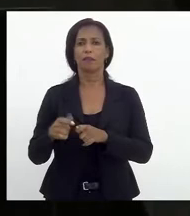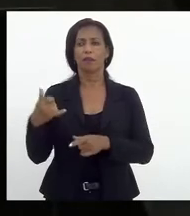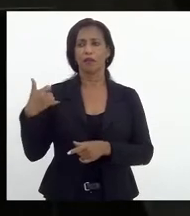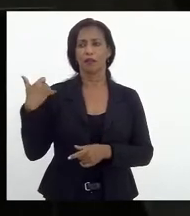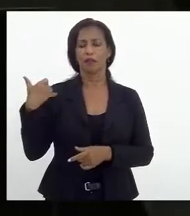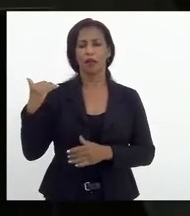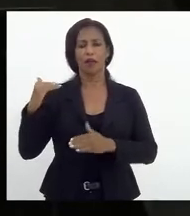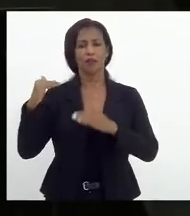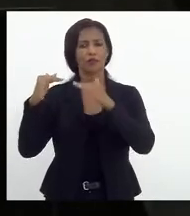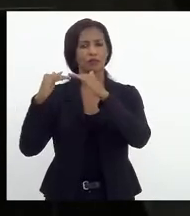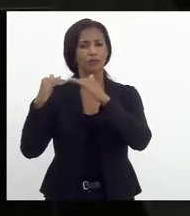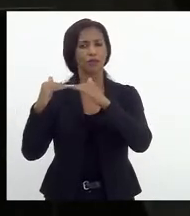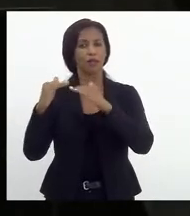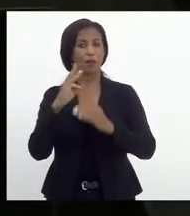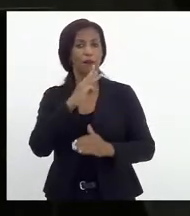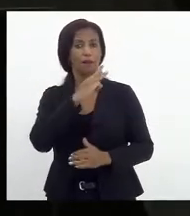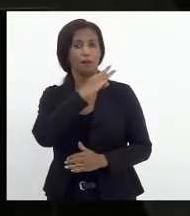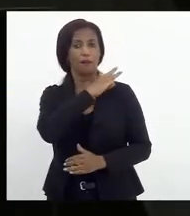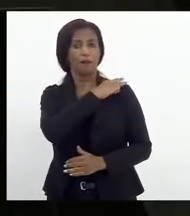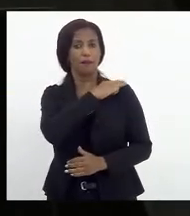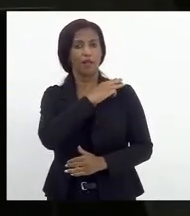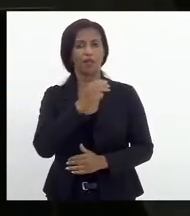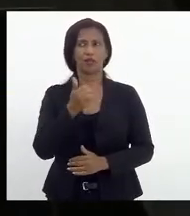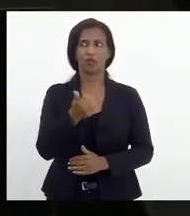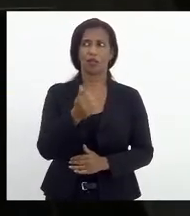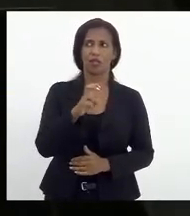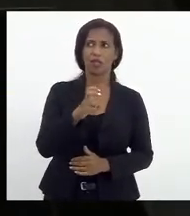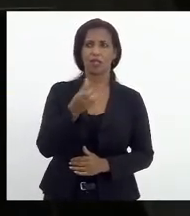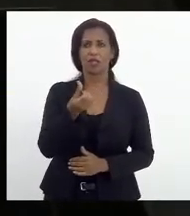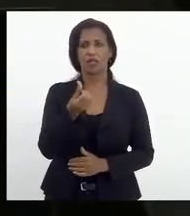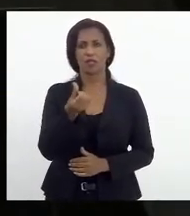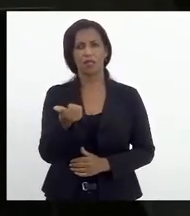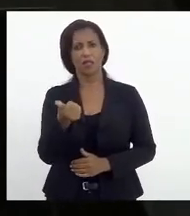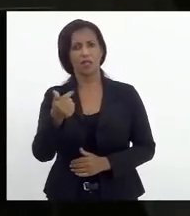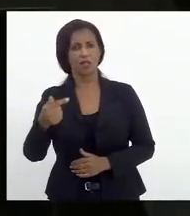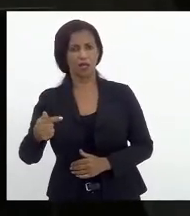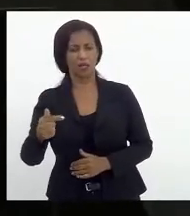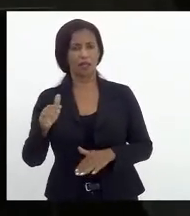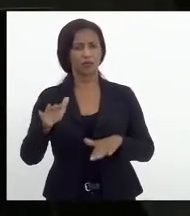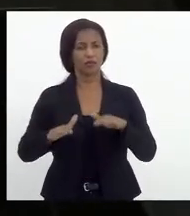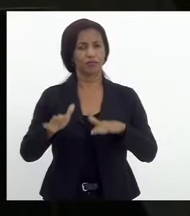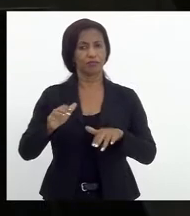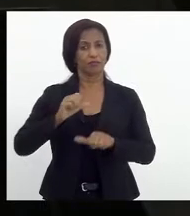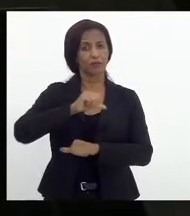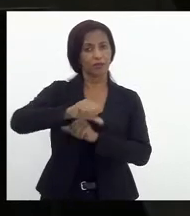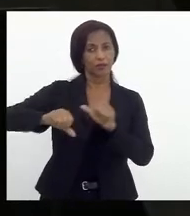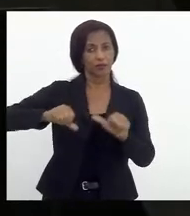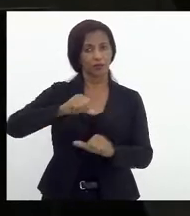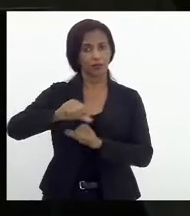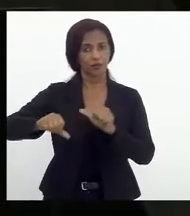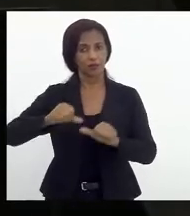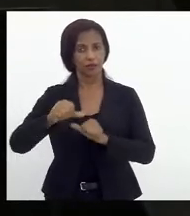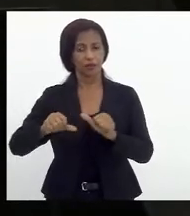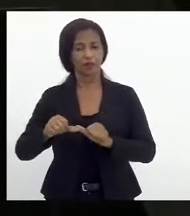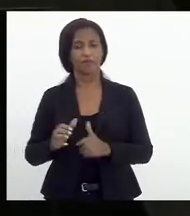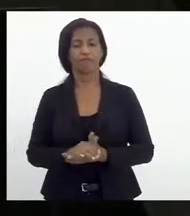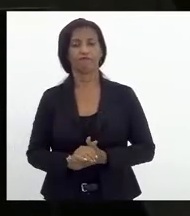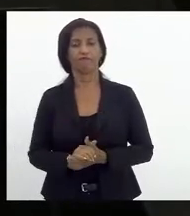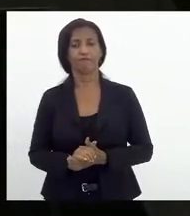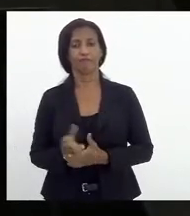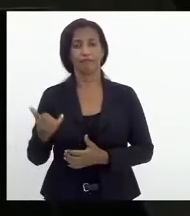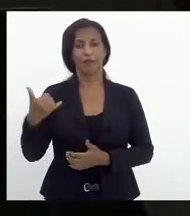correspondente ao ensino médio, 15, 16 e 17 anos, tornaram-se faixas